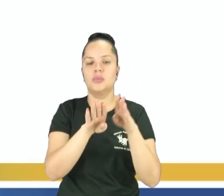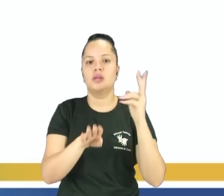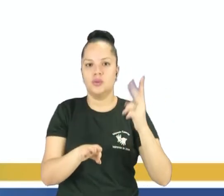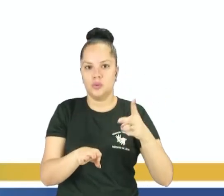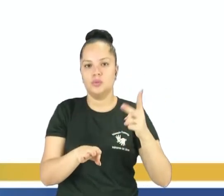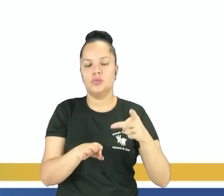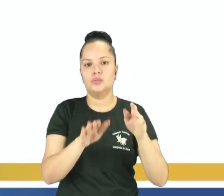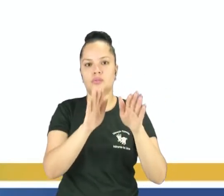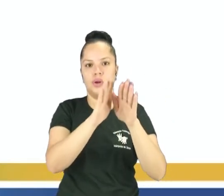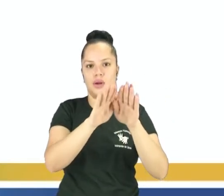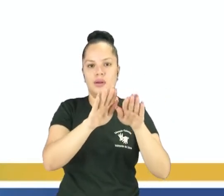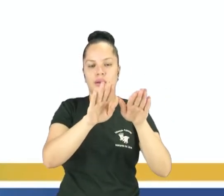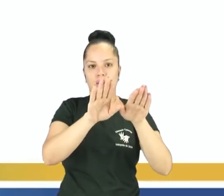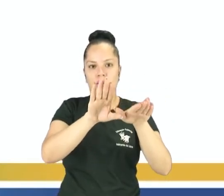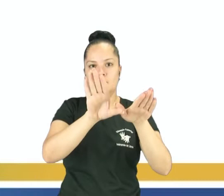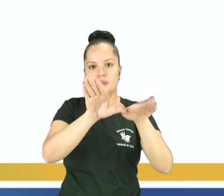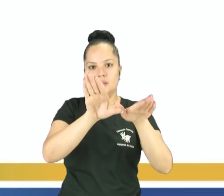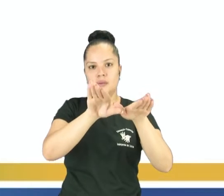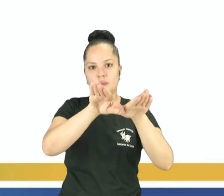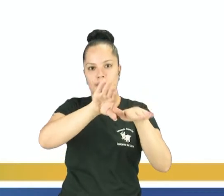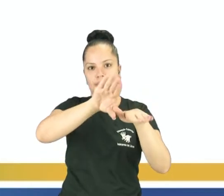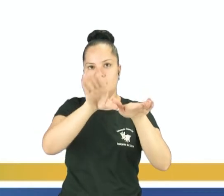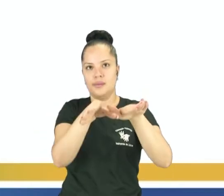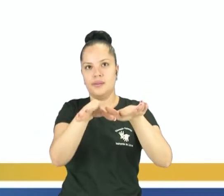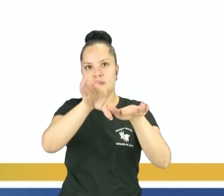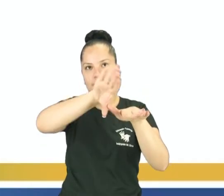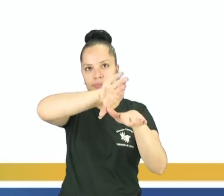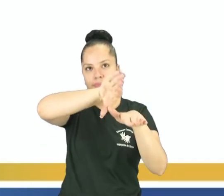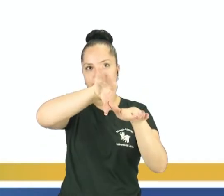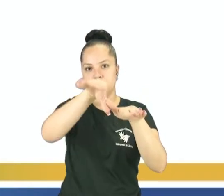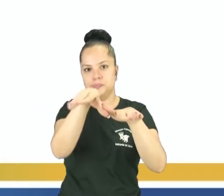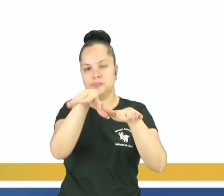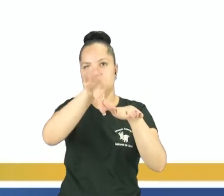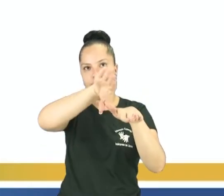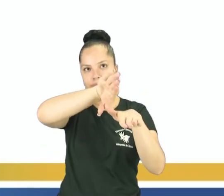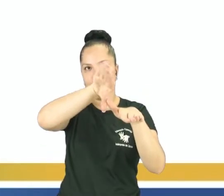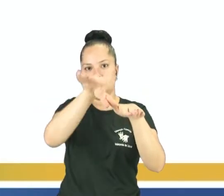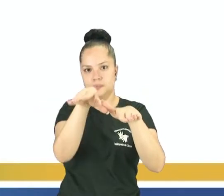borboleta que tem um eixo de simetria também, certo?